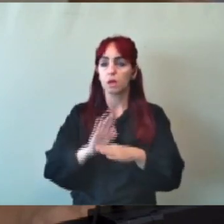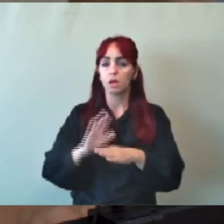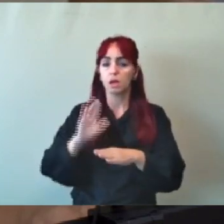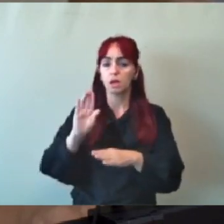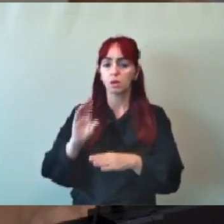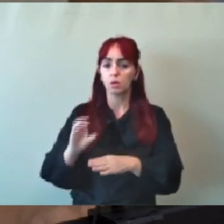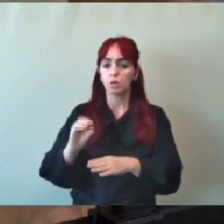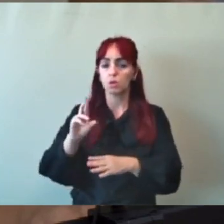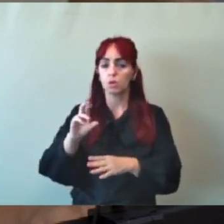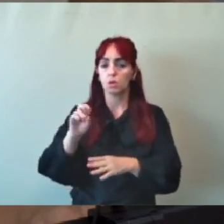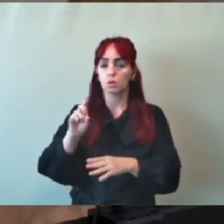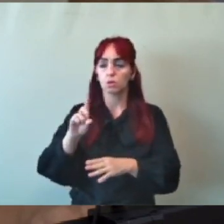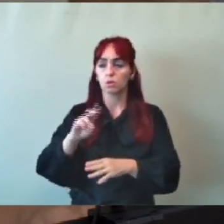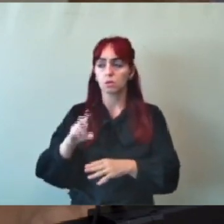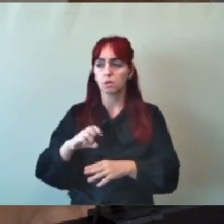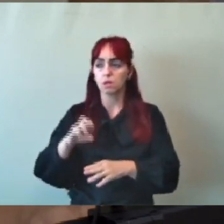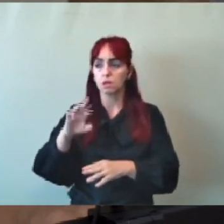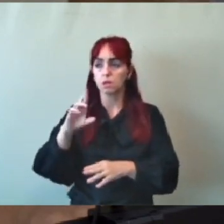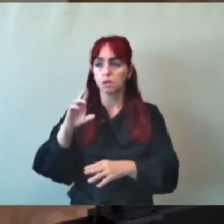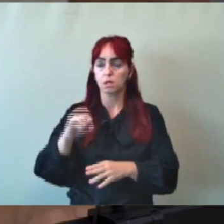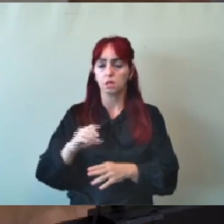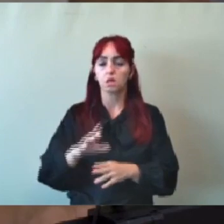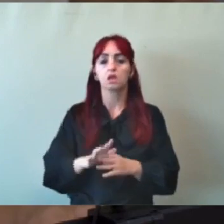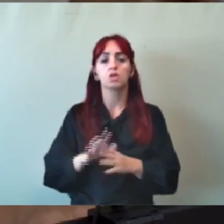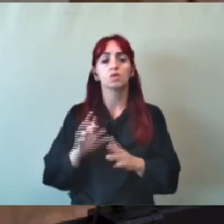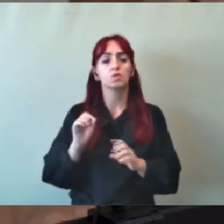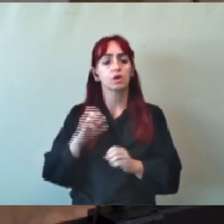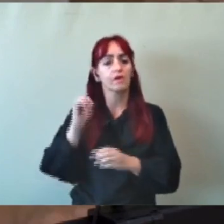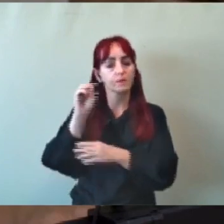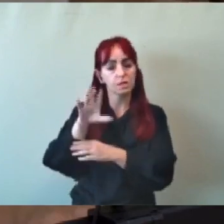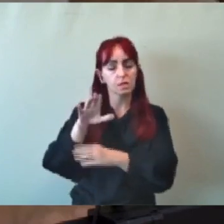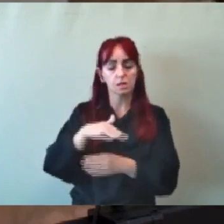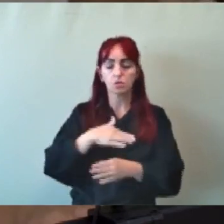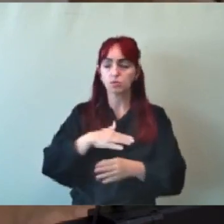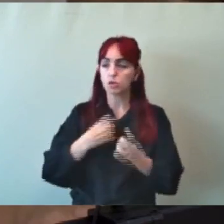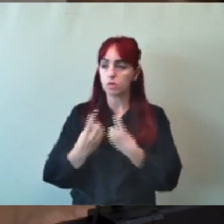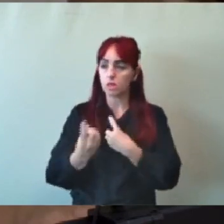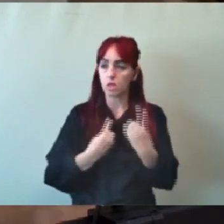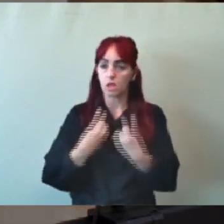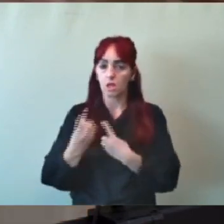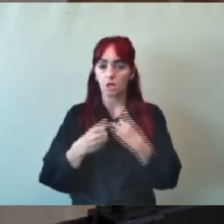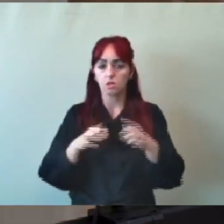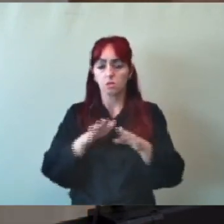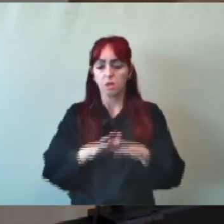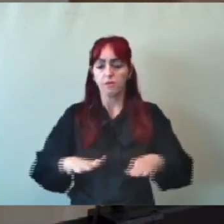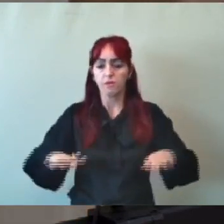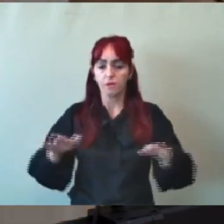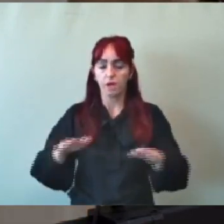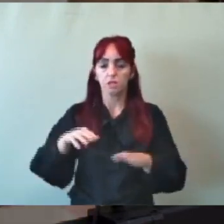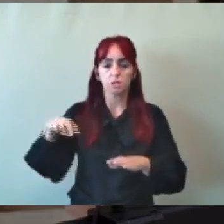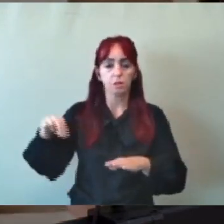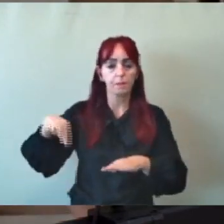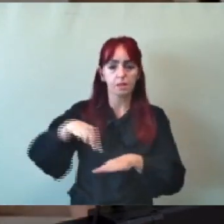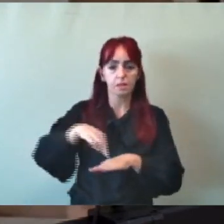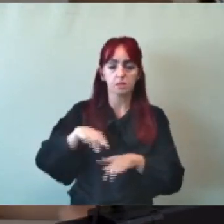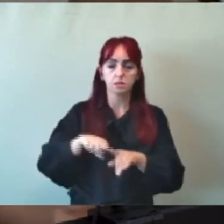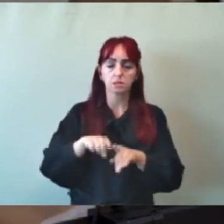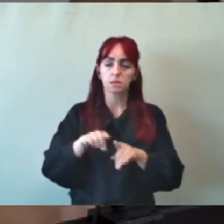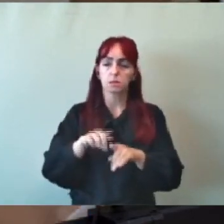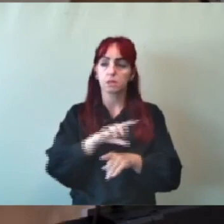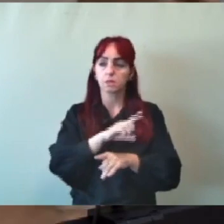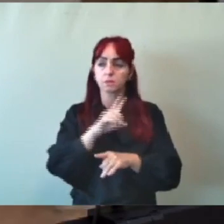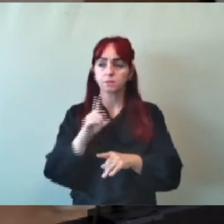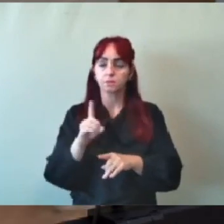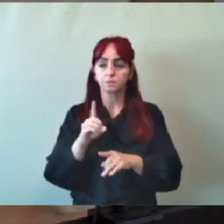de sinalizações de trânsito, como semáforo ou faixa de pedestre. Data 18 de março, horário às 10h, de autoria do vereador Braulio Lara.